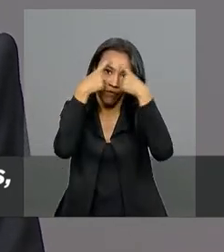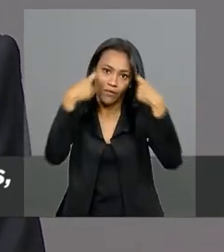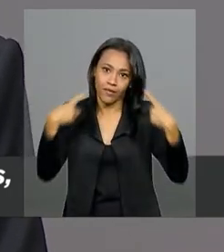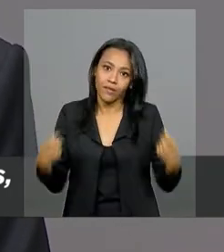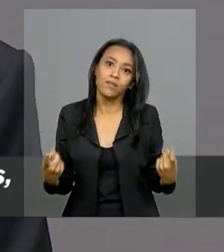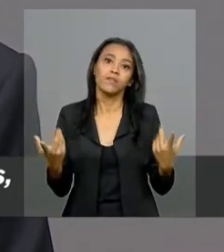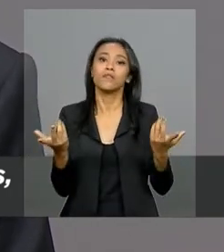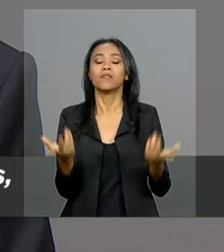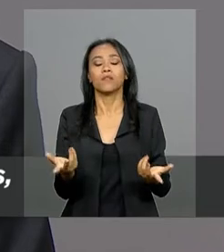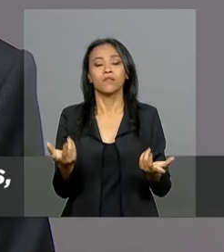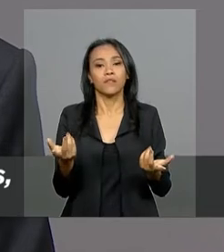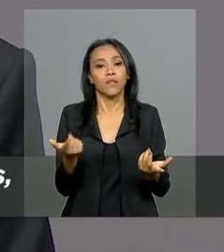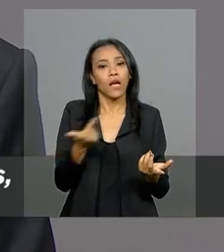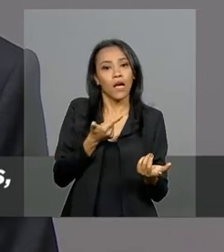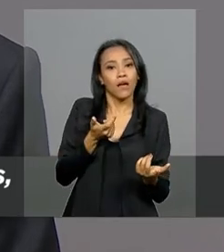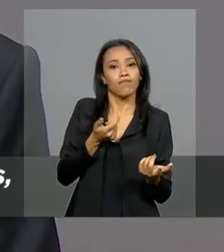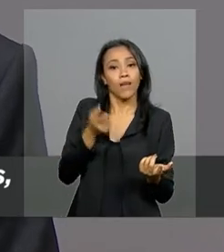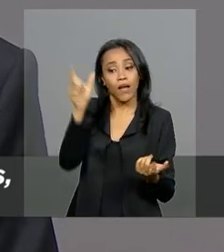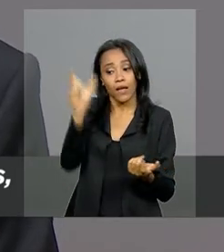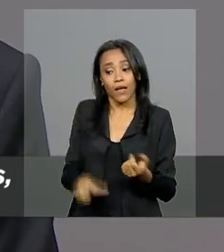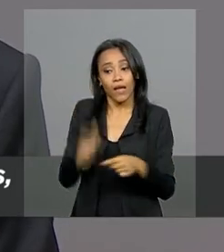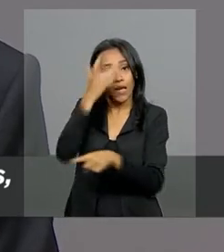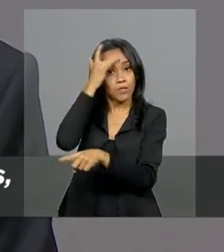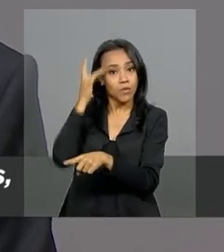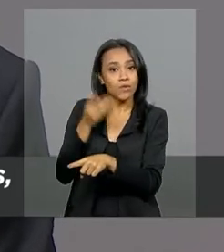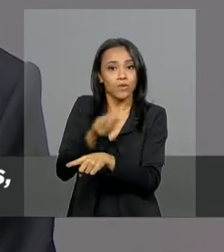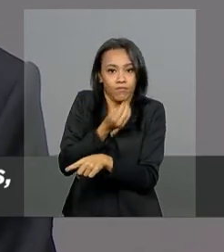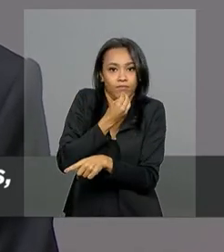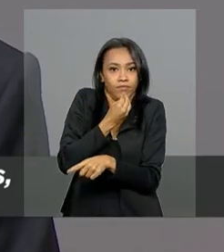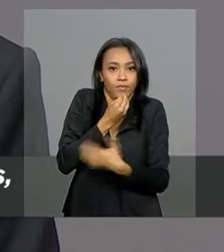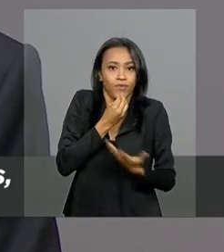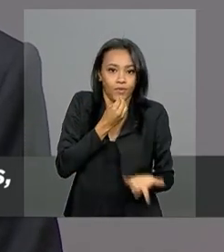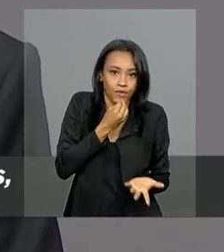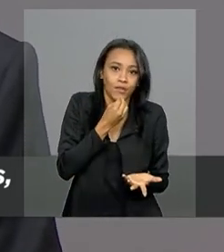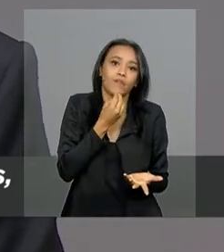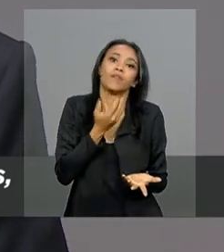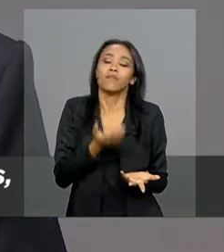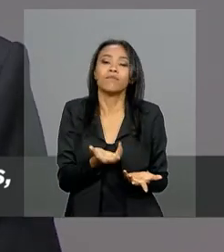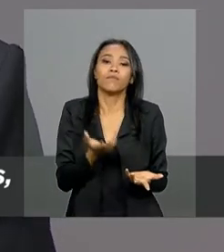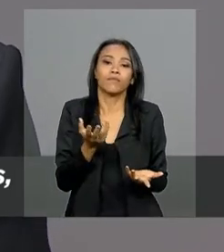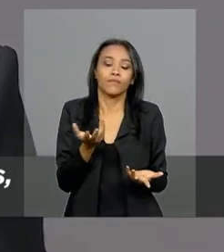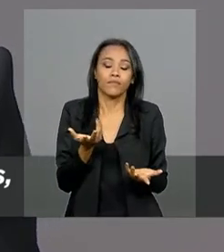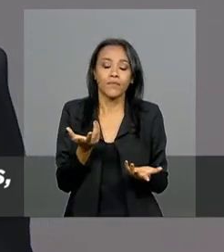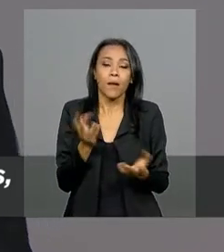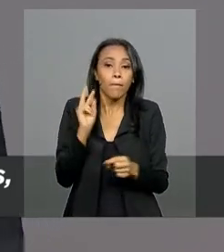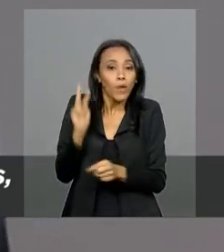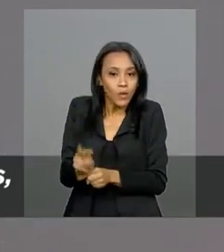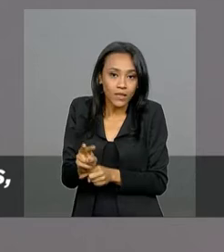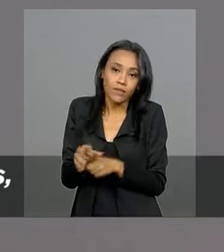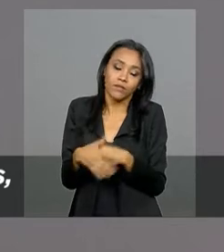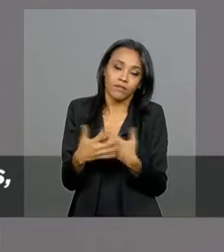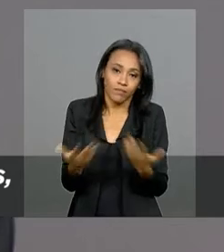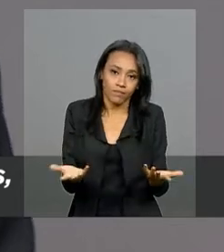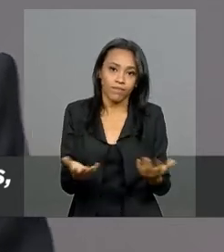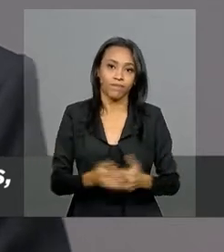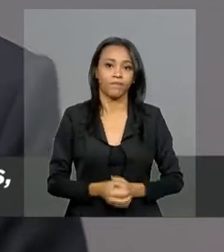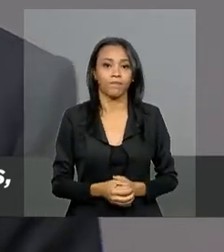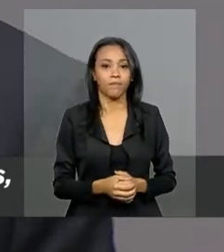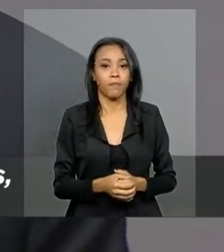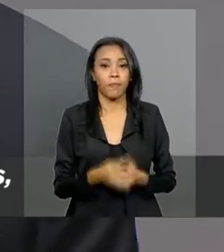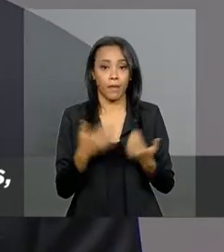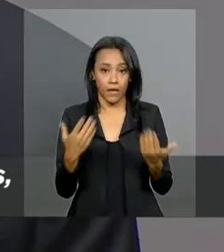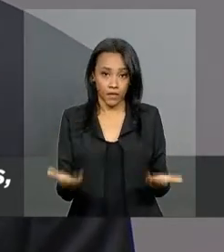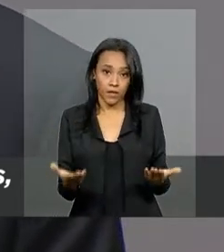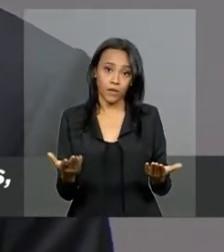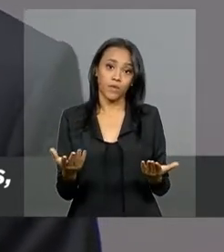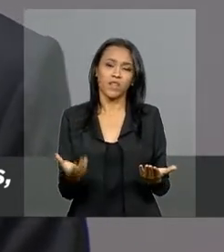aqueles indivíduos que deveriam estar por este poder familiar protegidos o poder